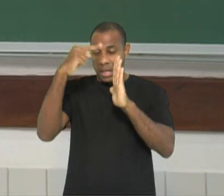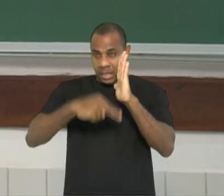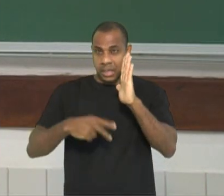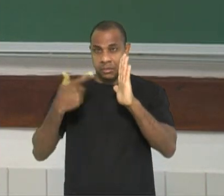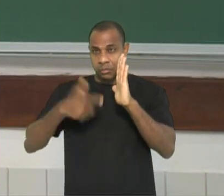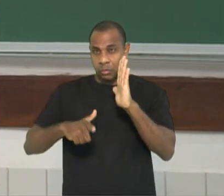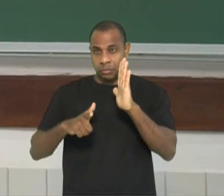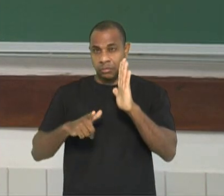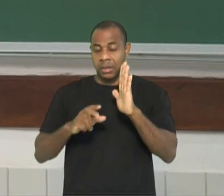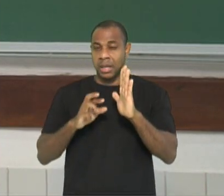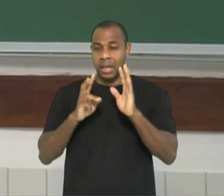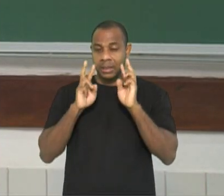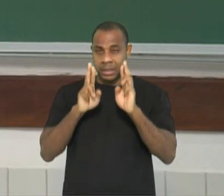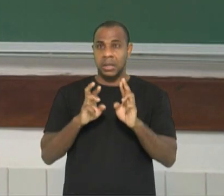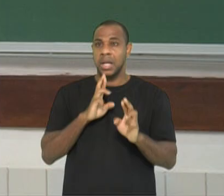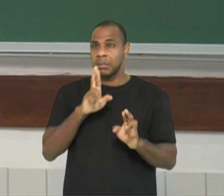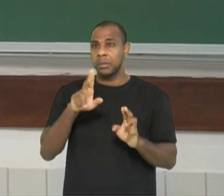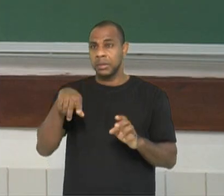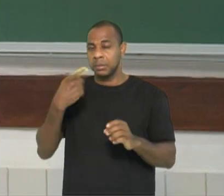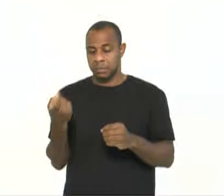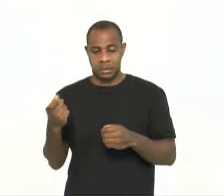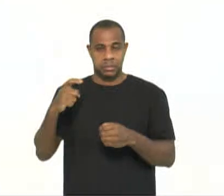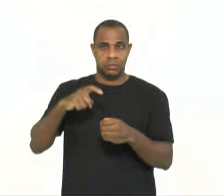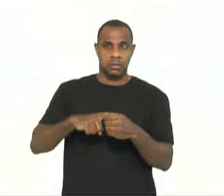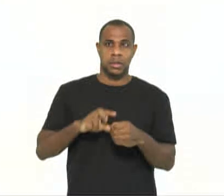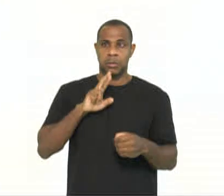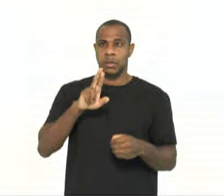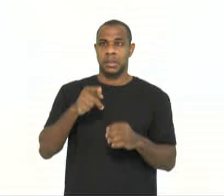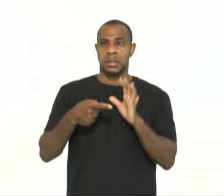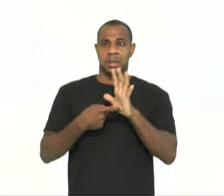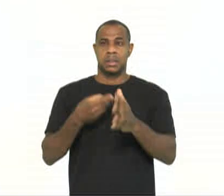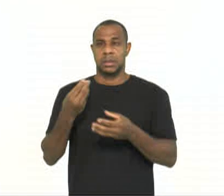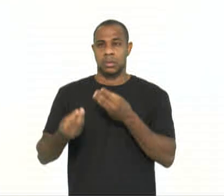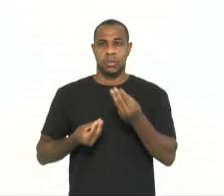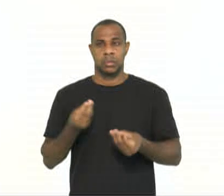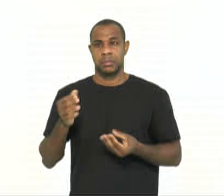atenção, respondam e já retornamos, ok?